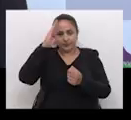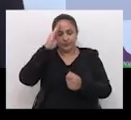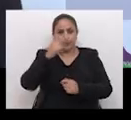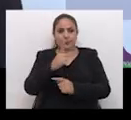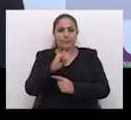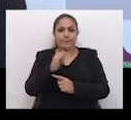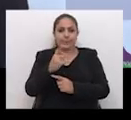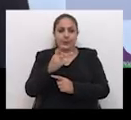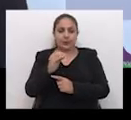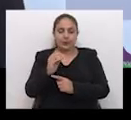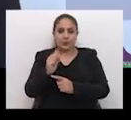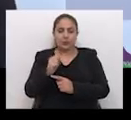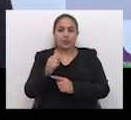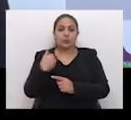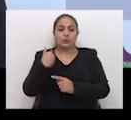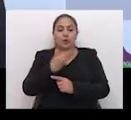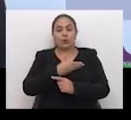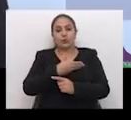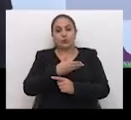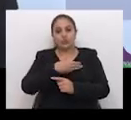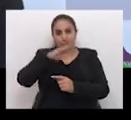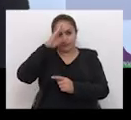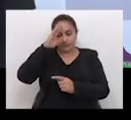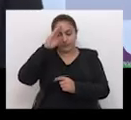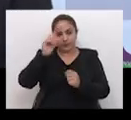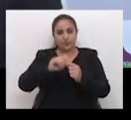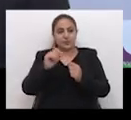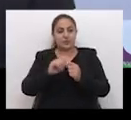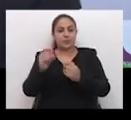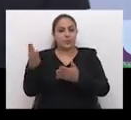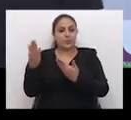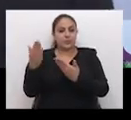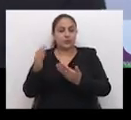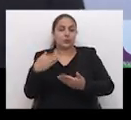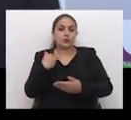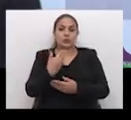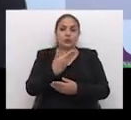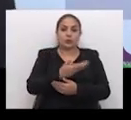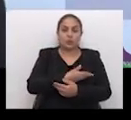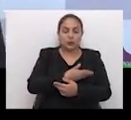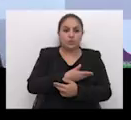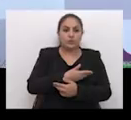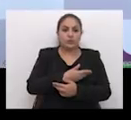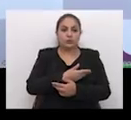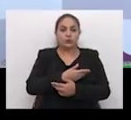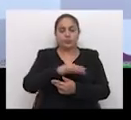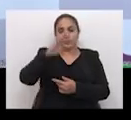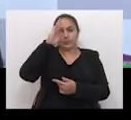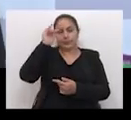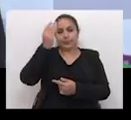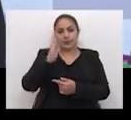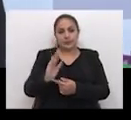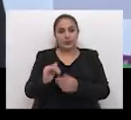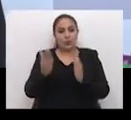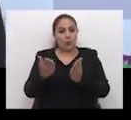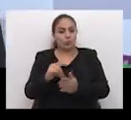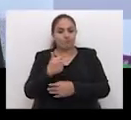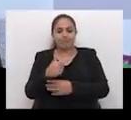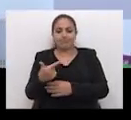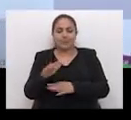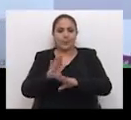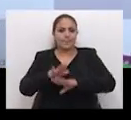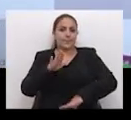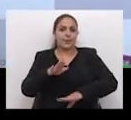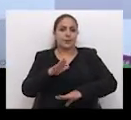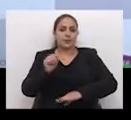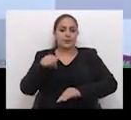sargento lá, mais do que justo fazer uma homenagem aos nossos reservistas, ao nosso Exército brasileiro, que hoje já não